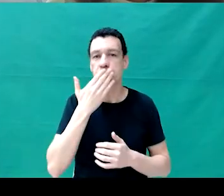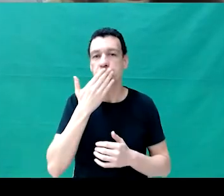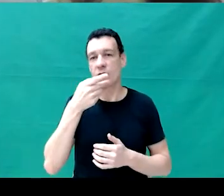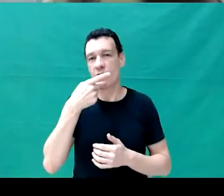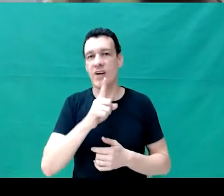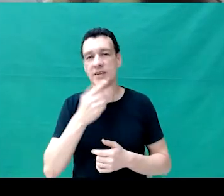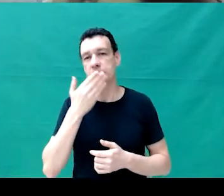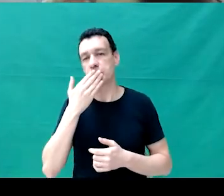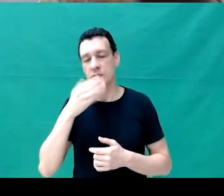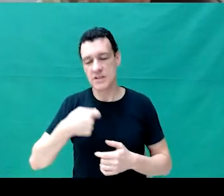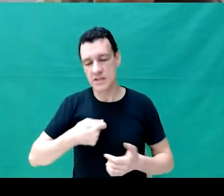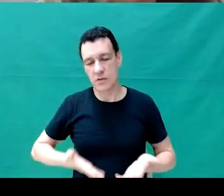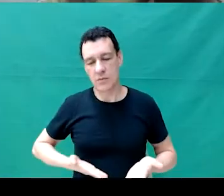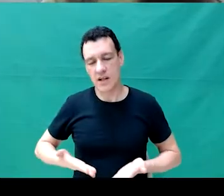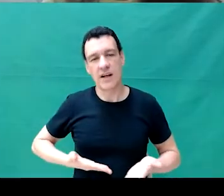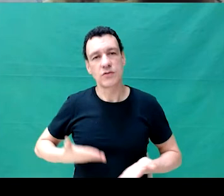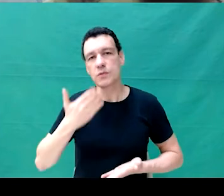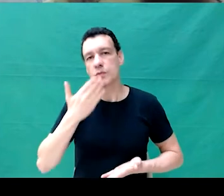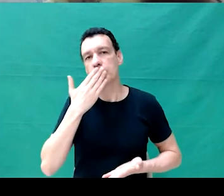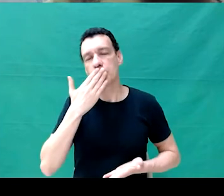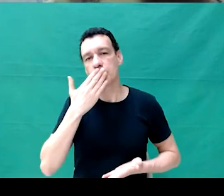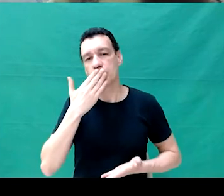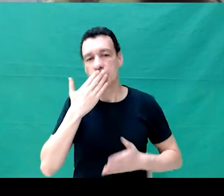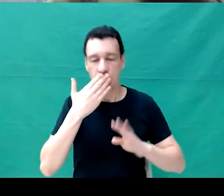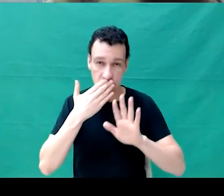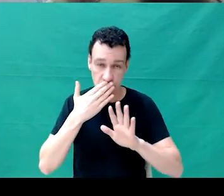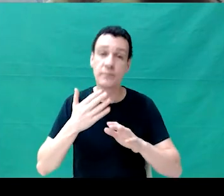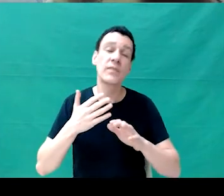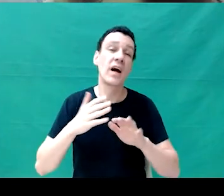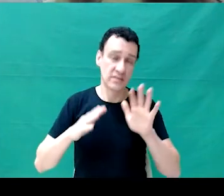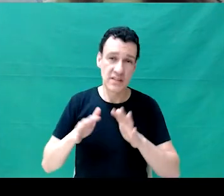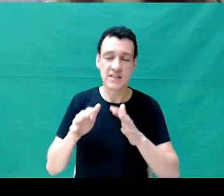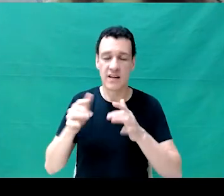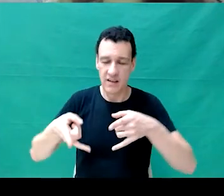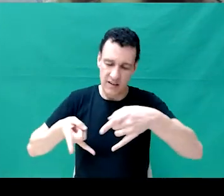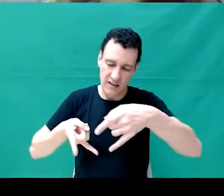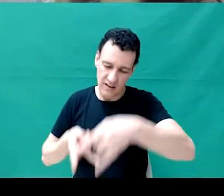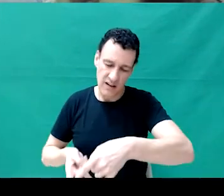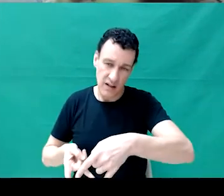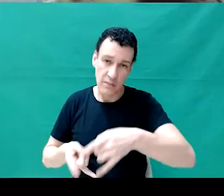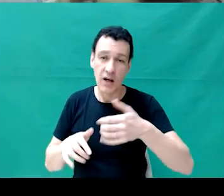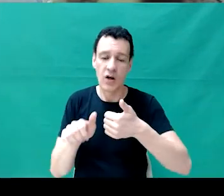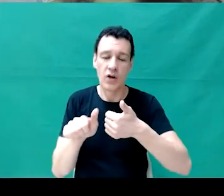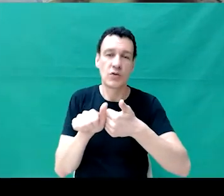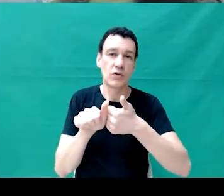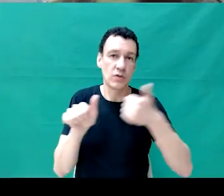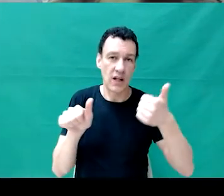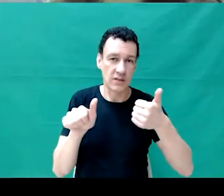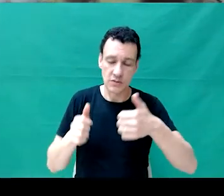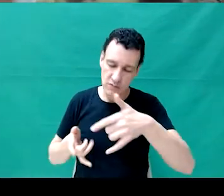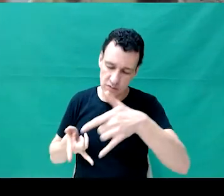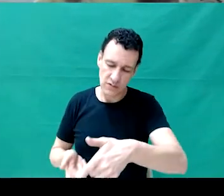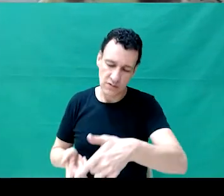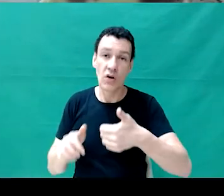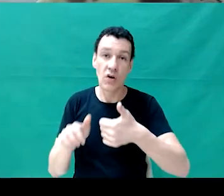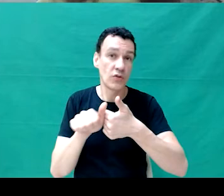Então, o criado, ele ficava a noite toda ao lado da cama do senhor, segurando algo, porque não tinha essa estante, né?